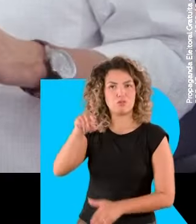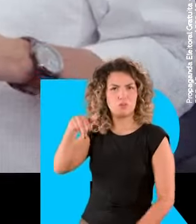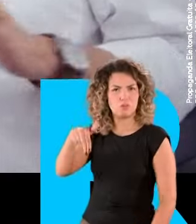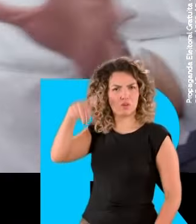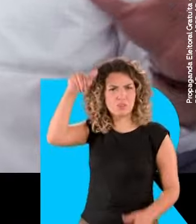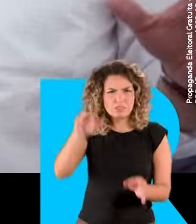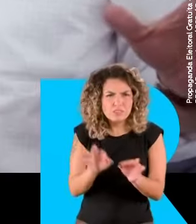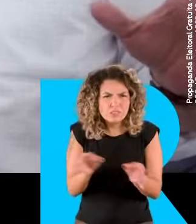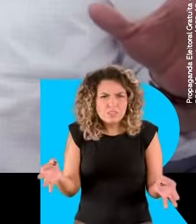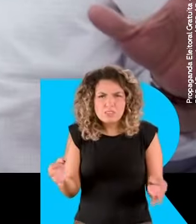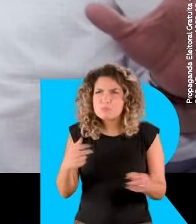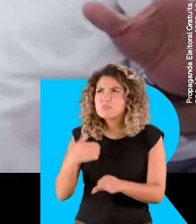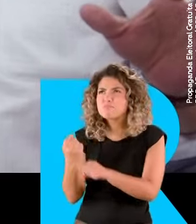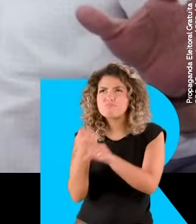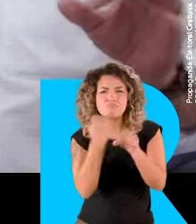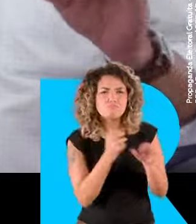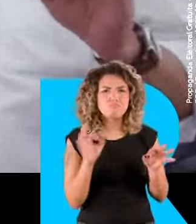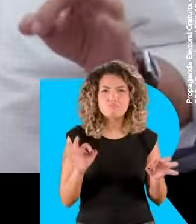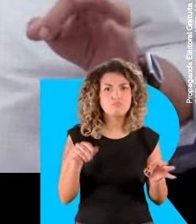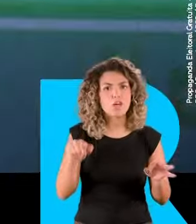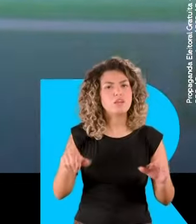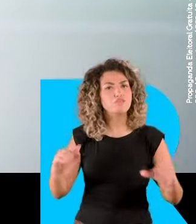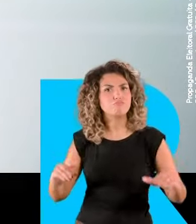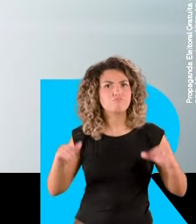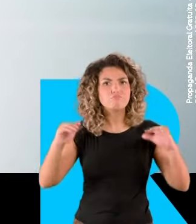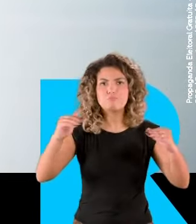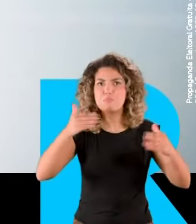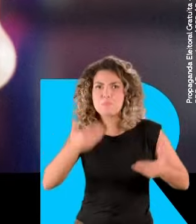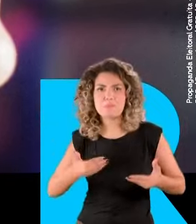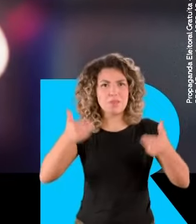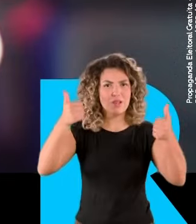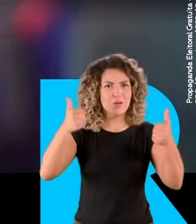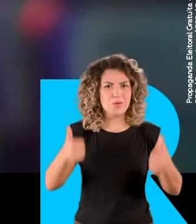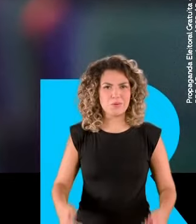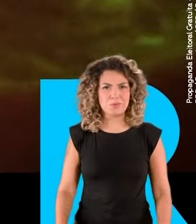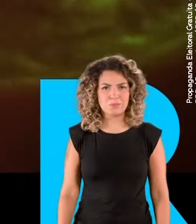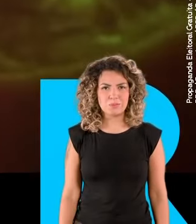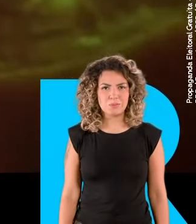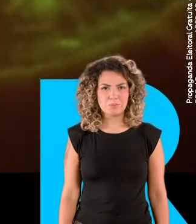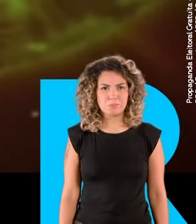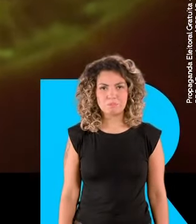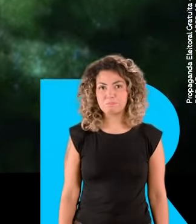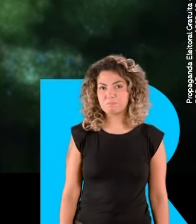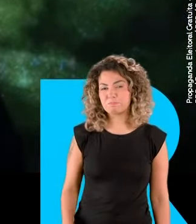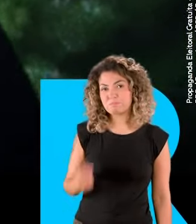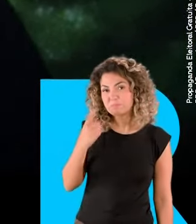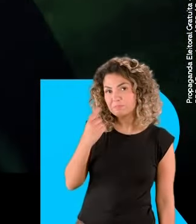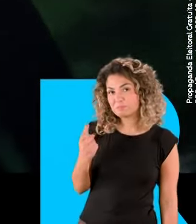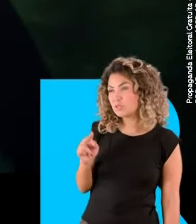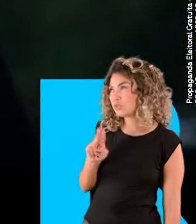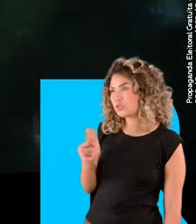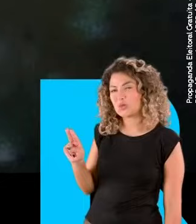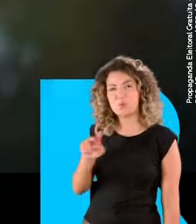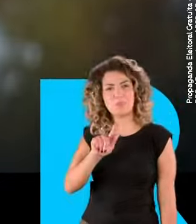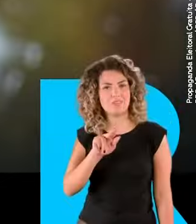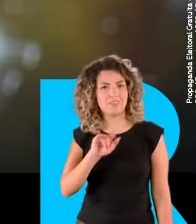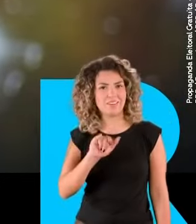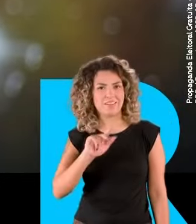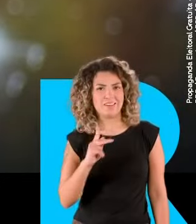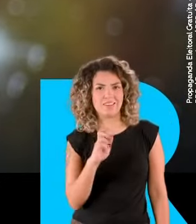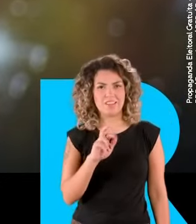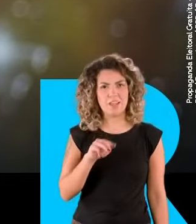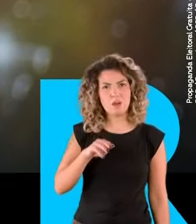só qualquer planetário, é o melhor. Meu nome é Guilherme e